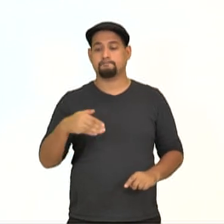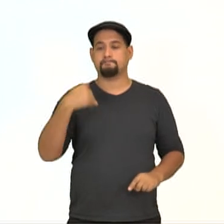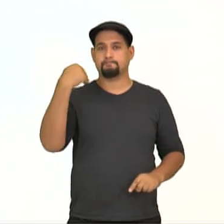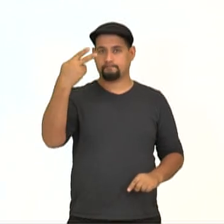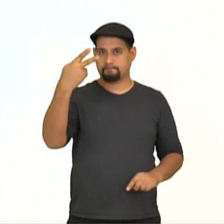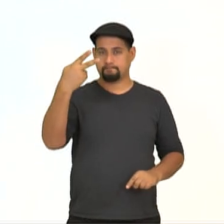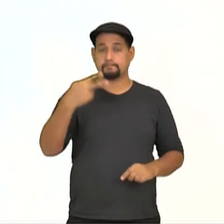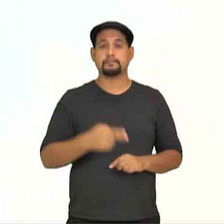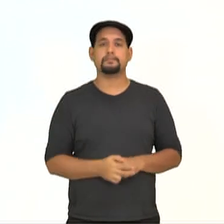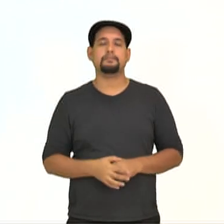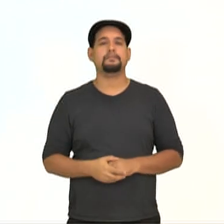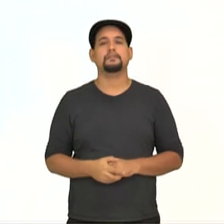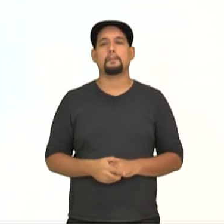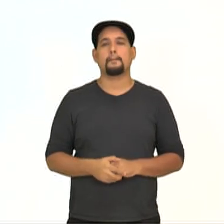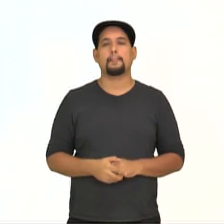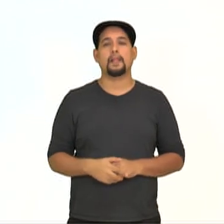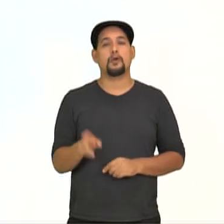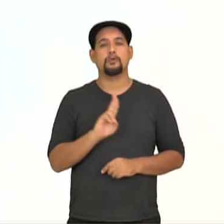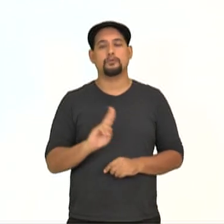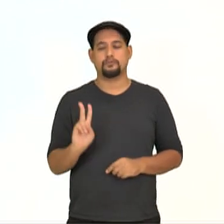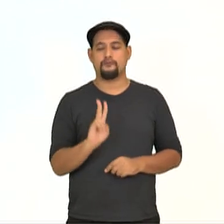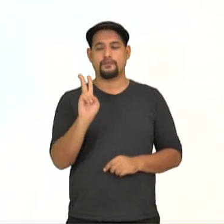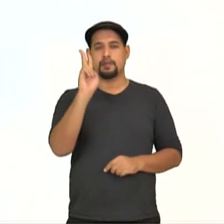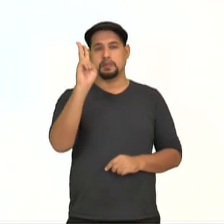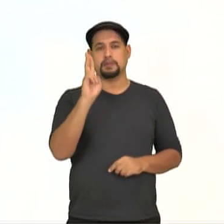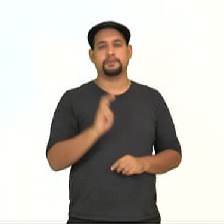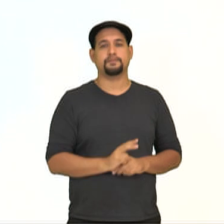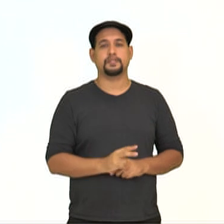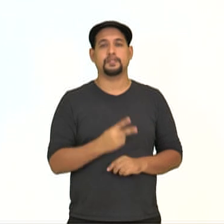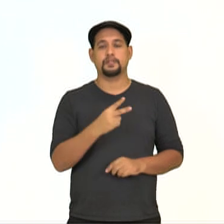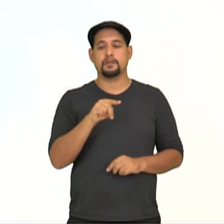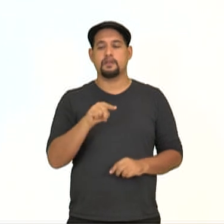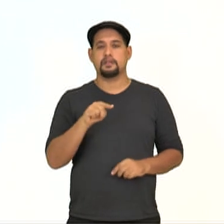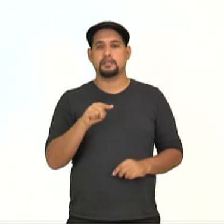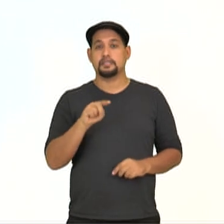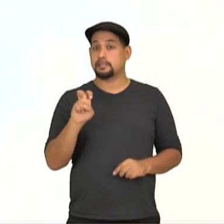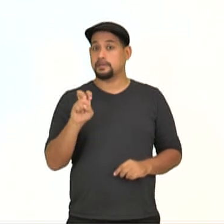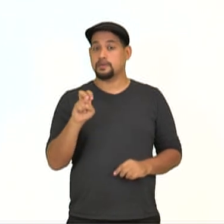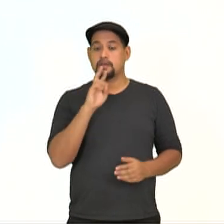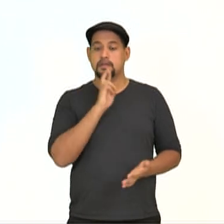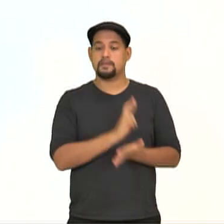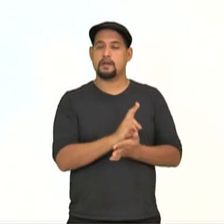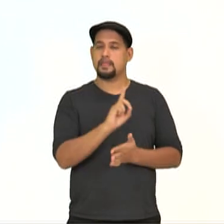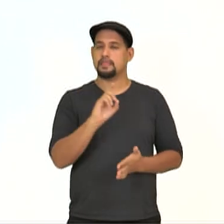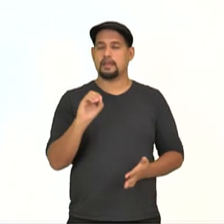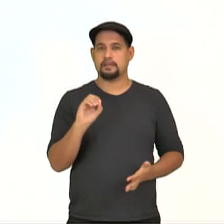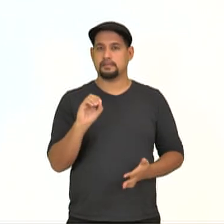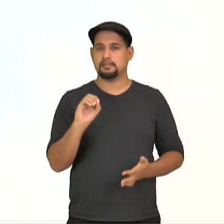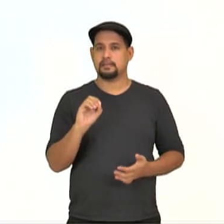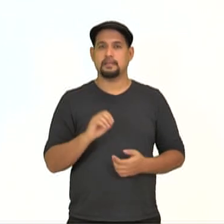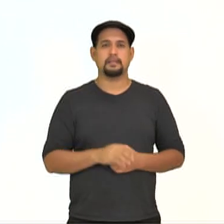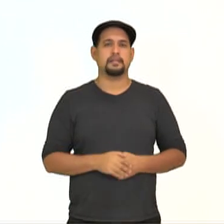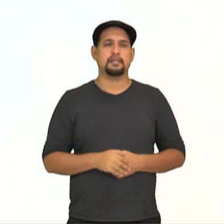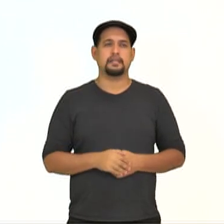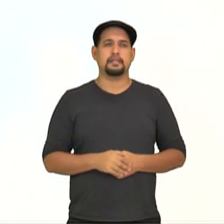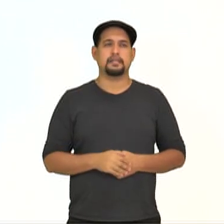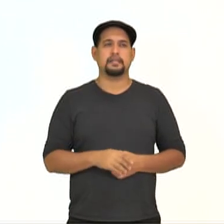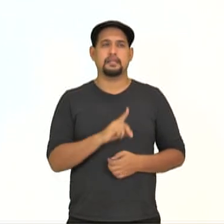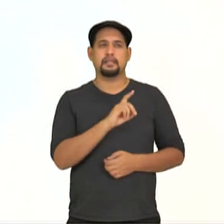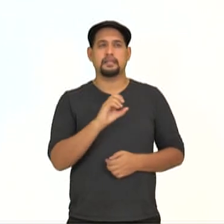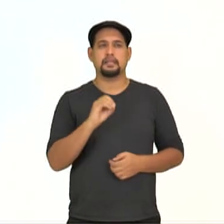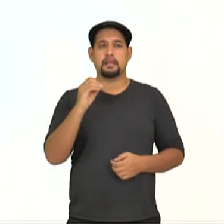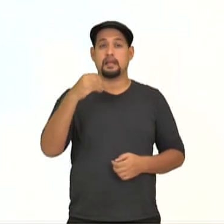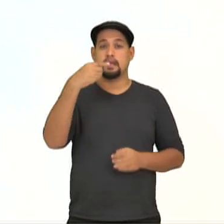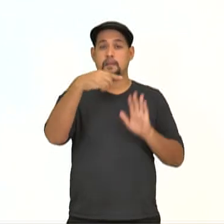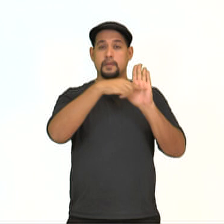2. Pego o valor que está aqui, 2, multiplico por 10, por 5, vai dar 10, né? E aqui o 10 elevado a menos 3